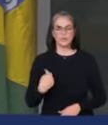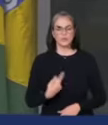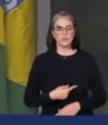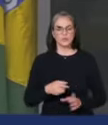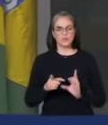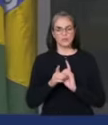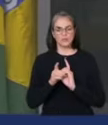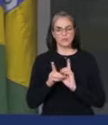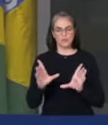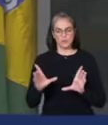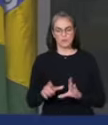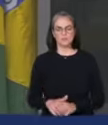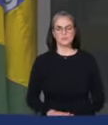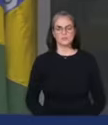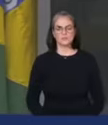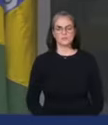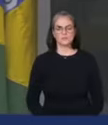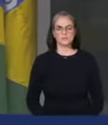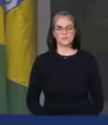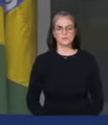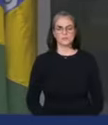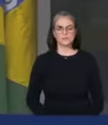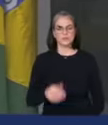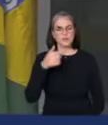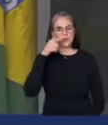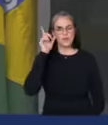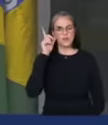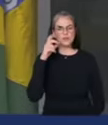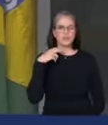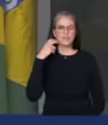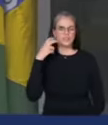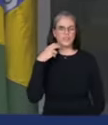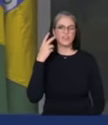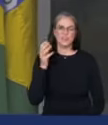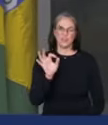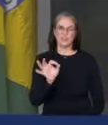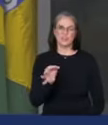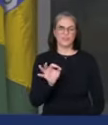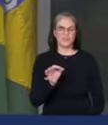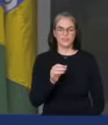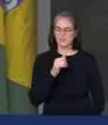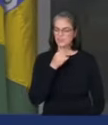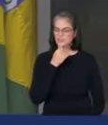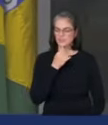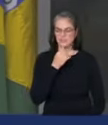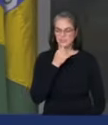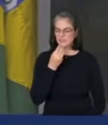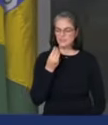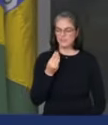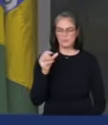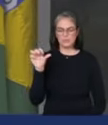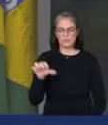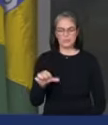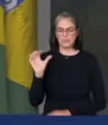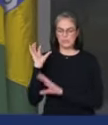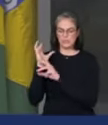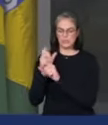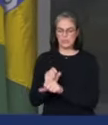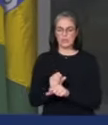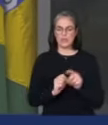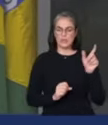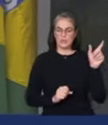Ontem o que se viu foi um episódio vergonhoso, o mais lamentável da nossa história, em que Alexandre de